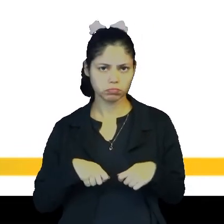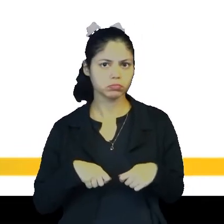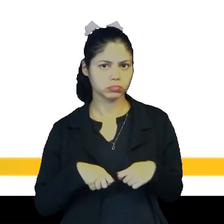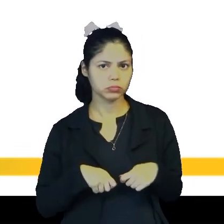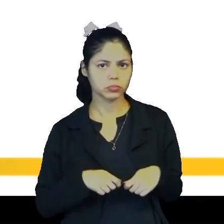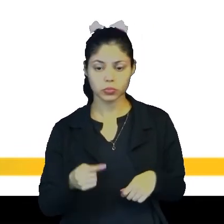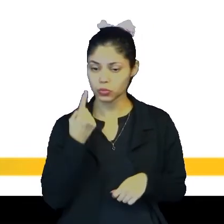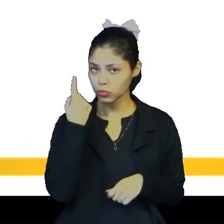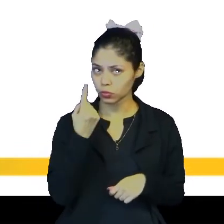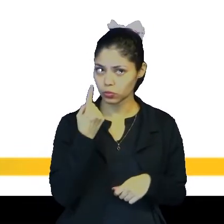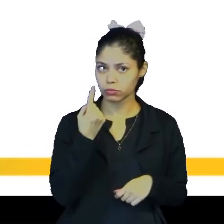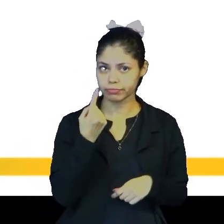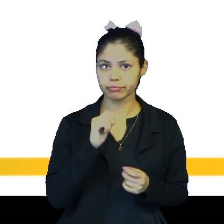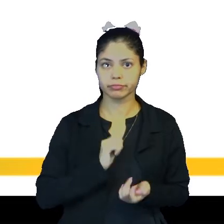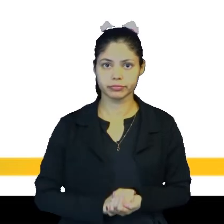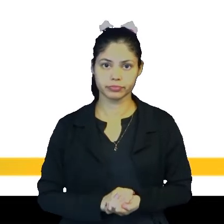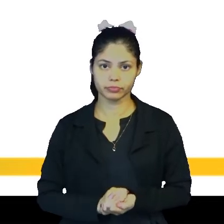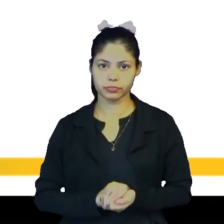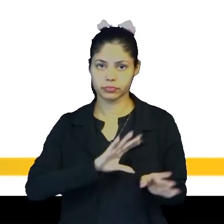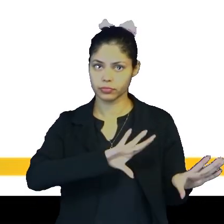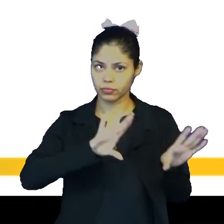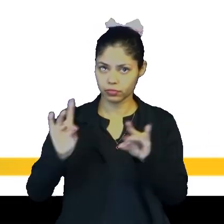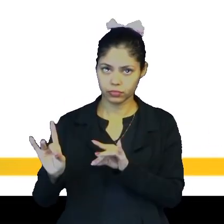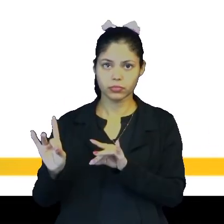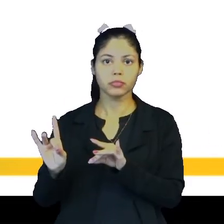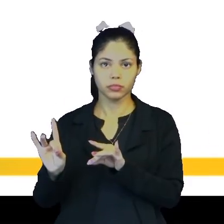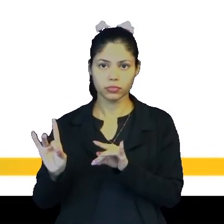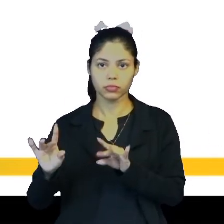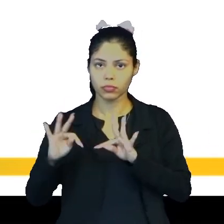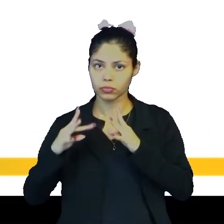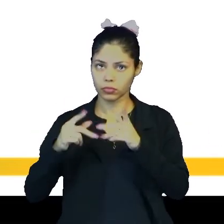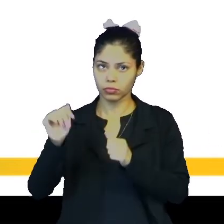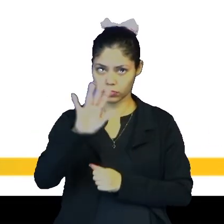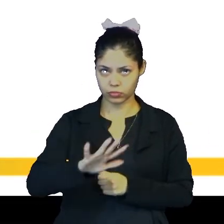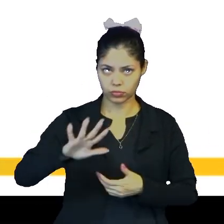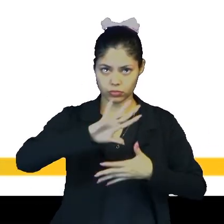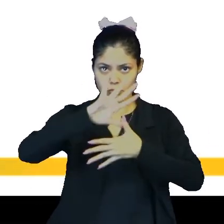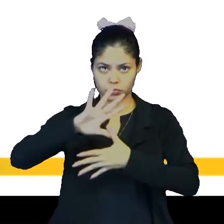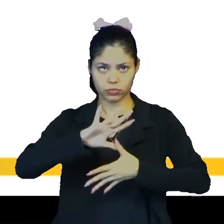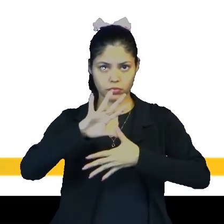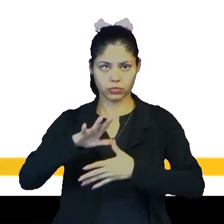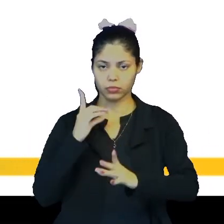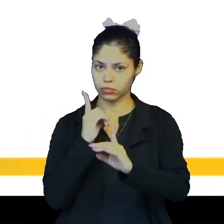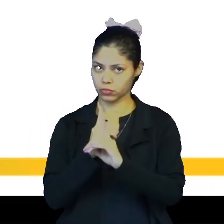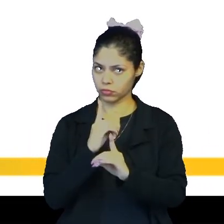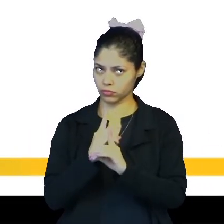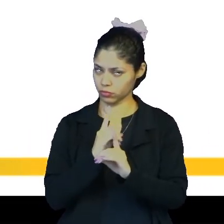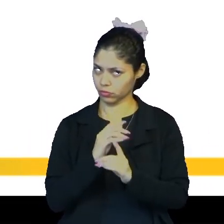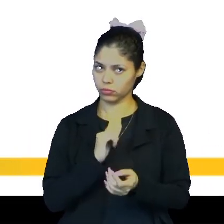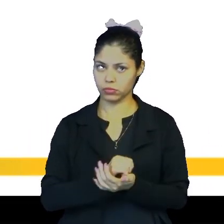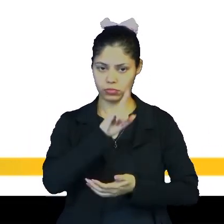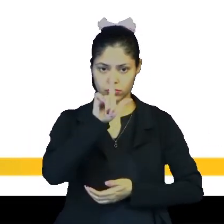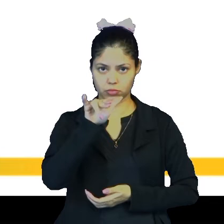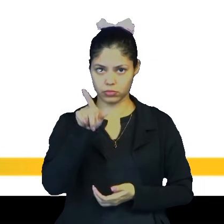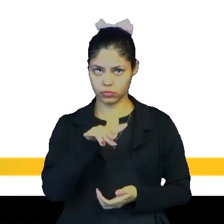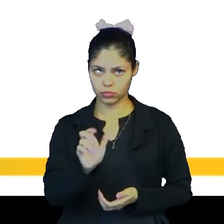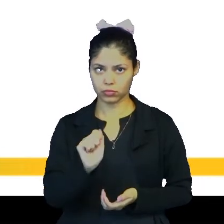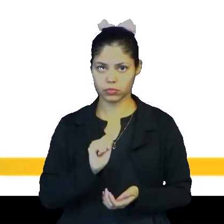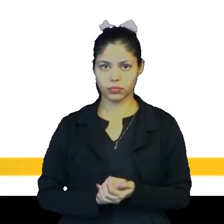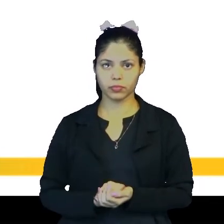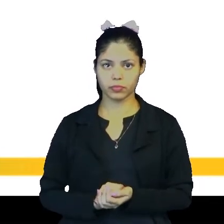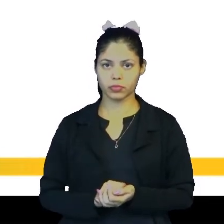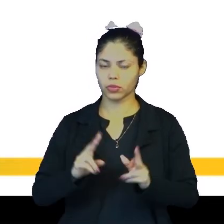de uma onda migratória que levou ao povoamento de toda a América. com a descoberta de Luzia, a teoria